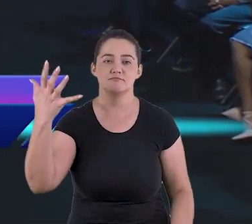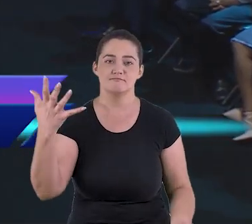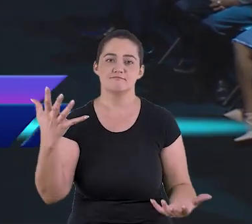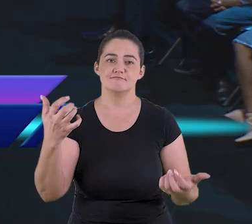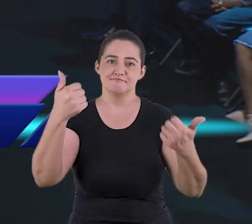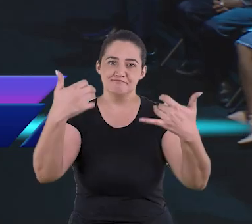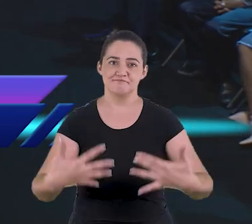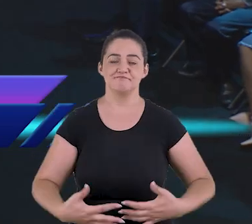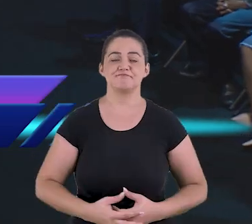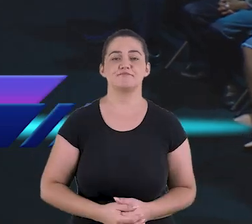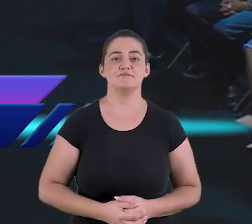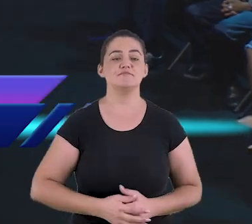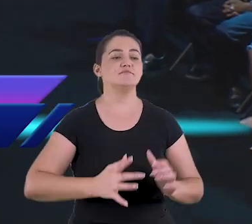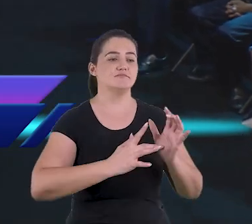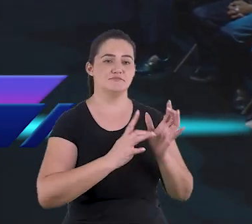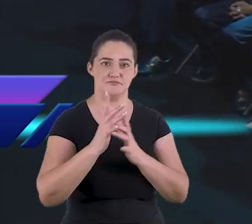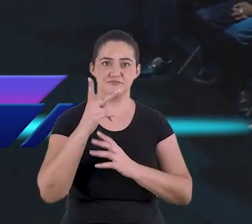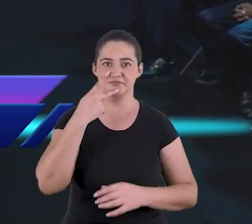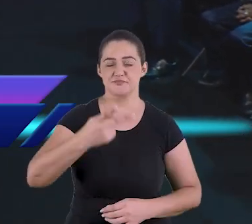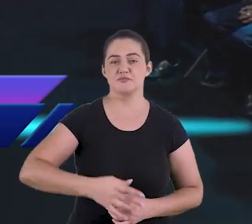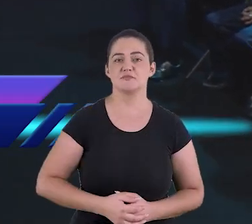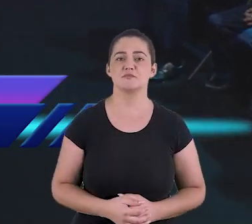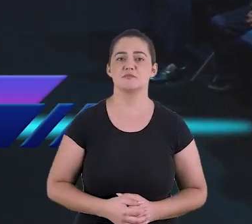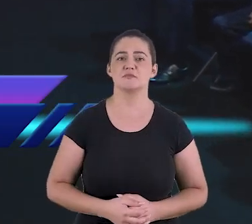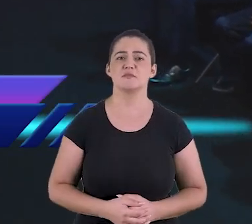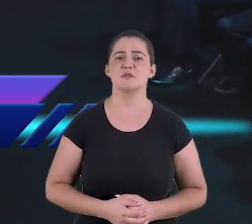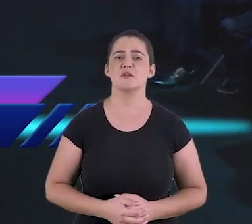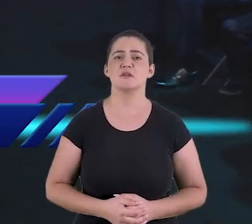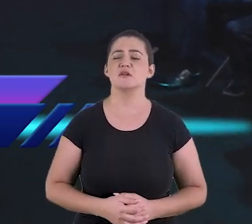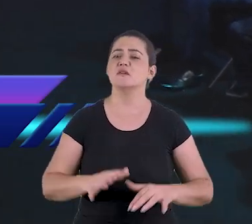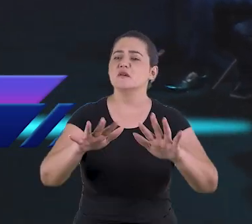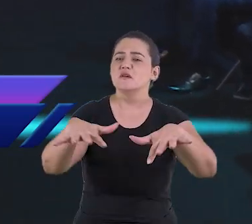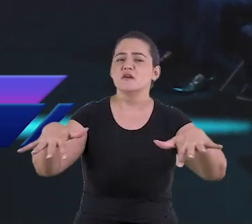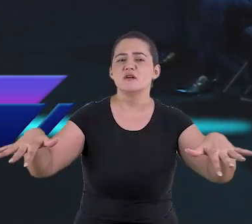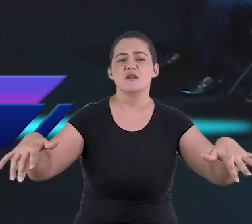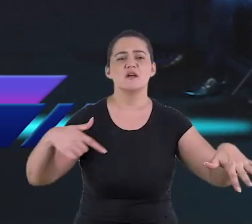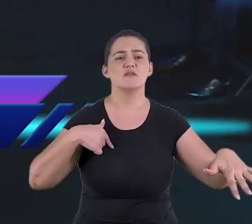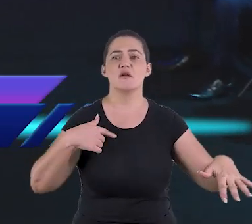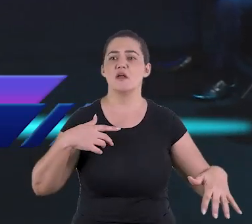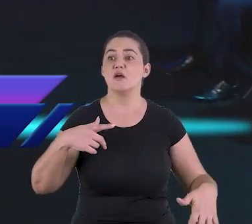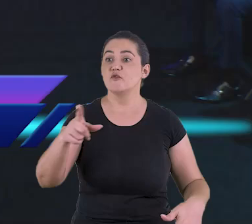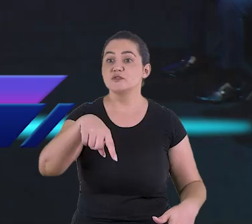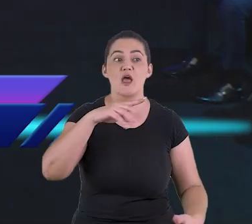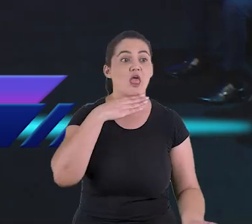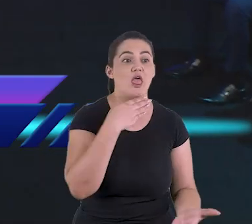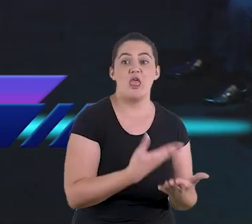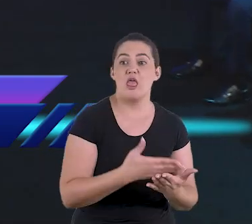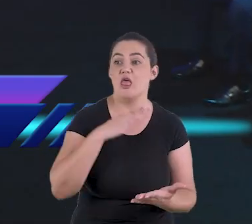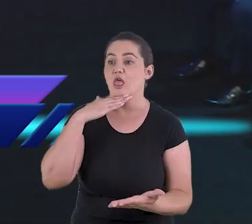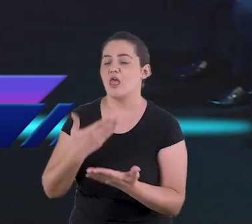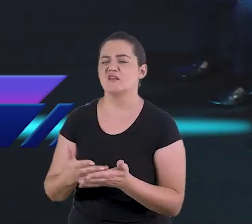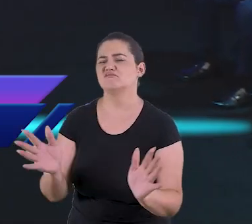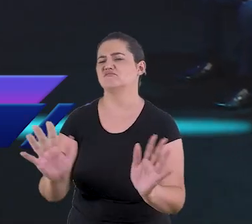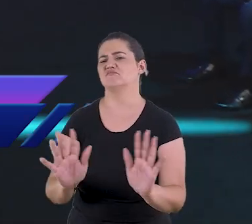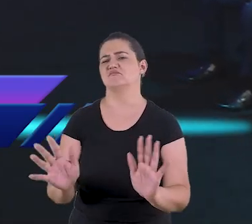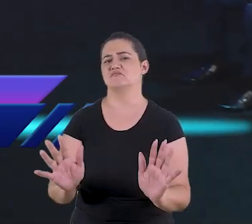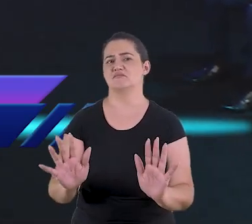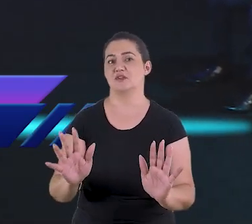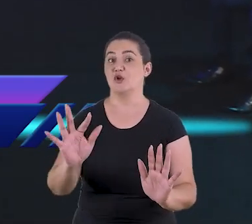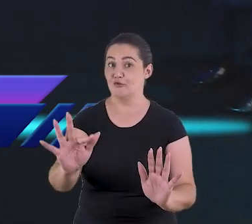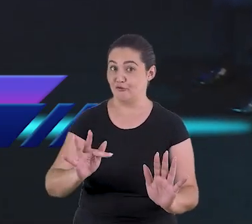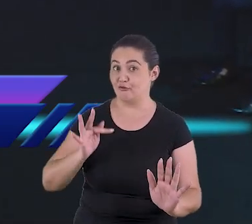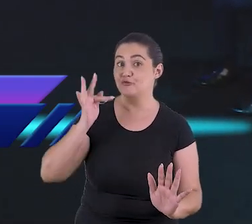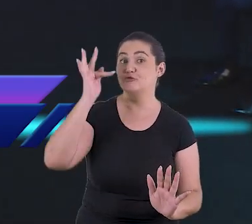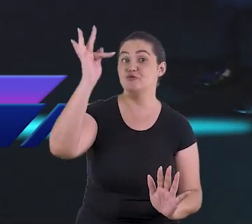ele fala exatamente sobre a ressurreição. Quando ele diz assim: não vos maravilheis